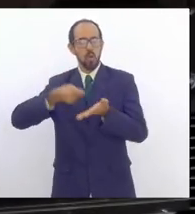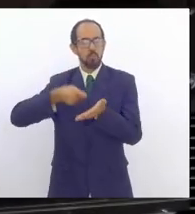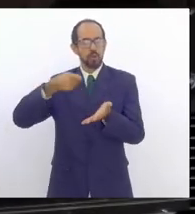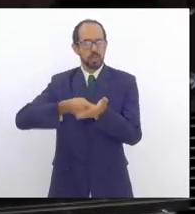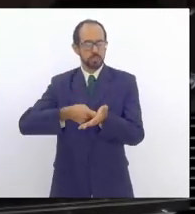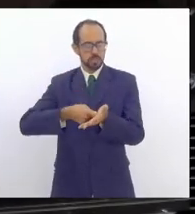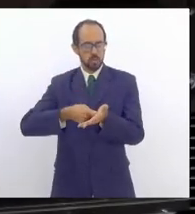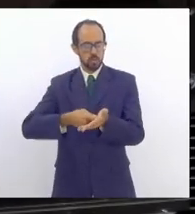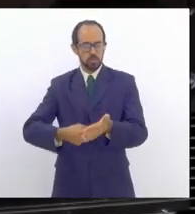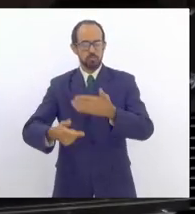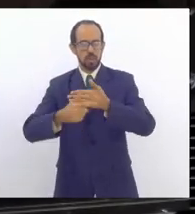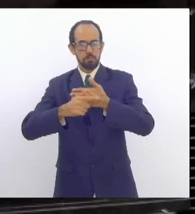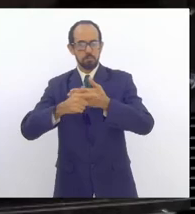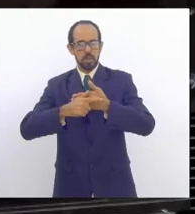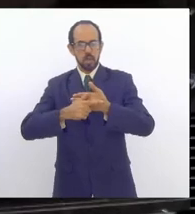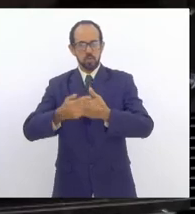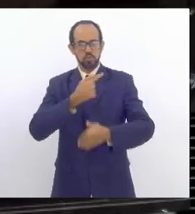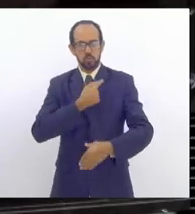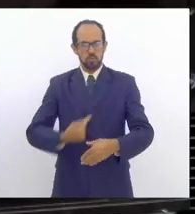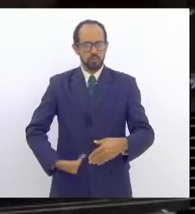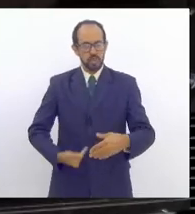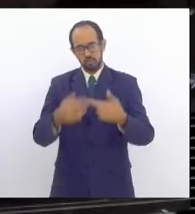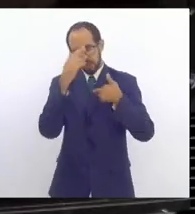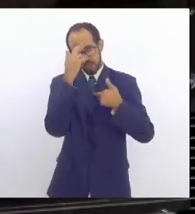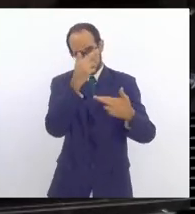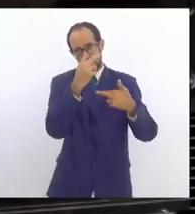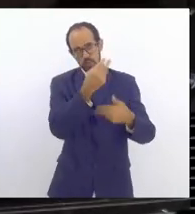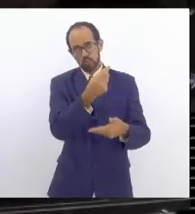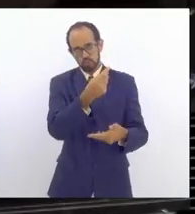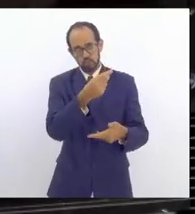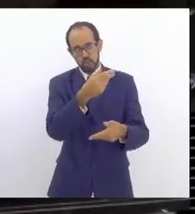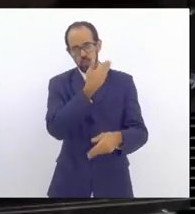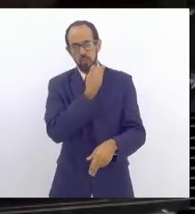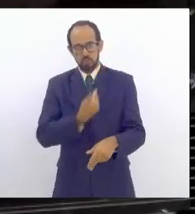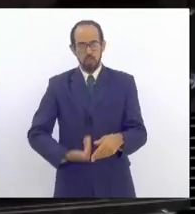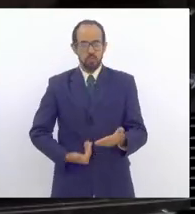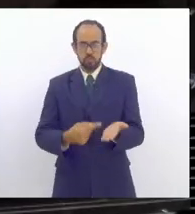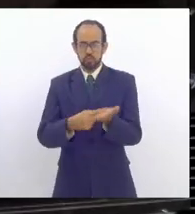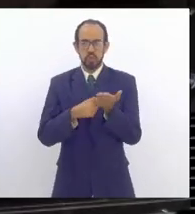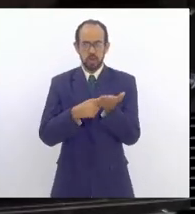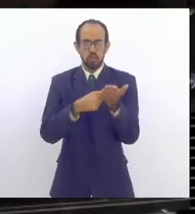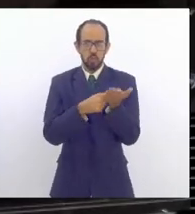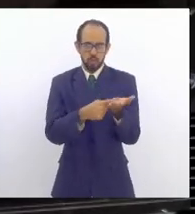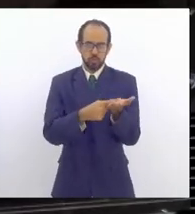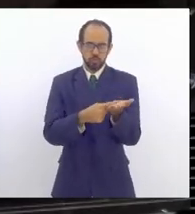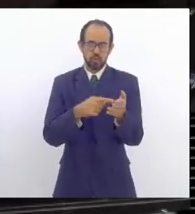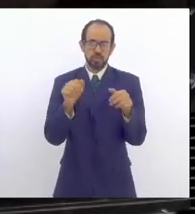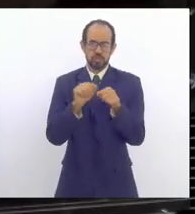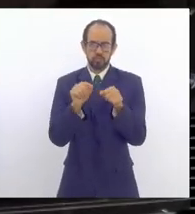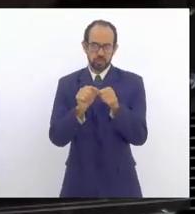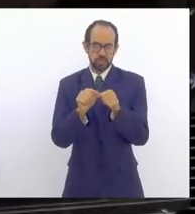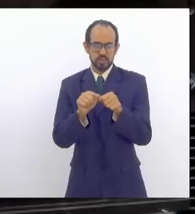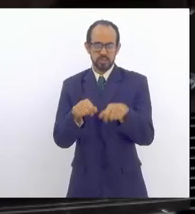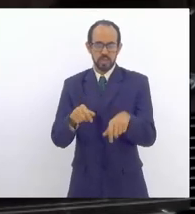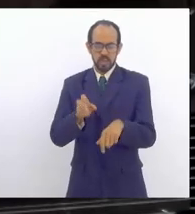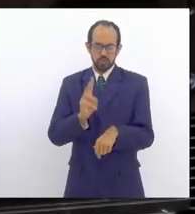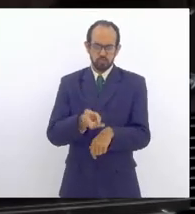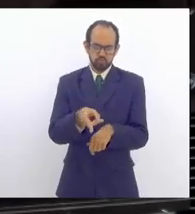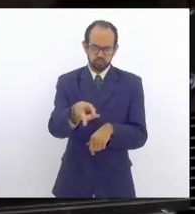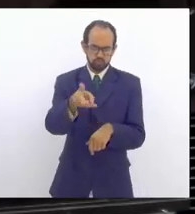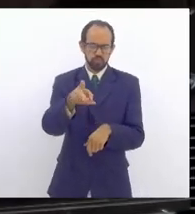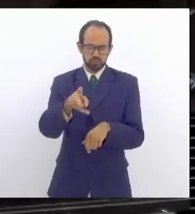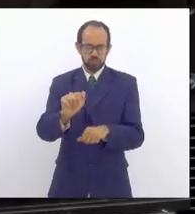compromisso de Estado, que respeita o dinheiro público, os acordos firmados, a estabilidade e a previsibilidade.